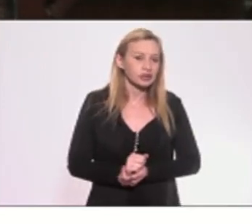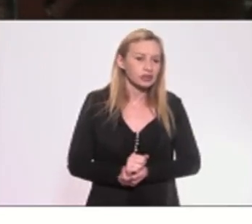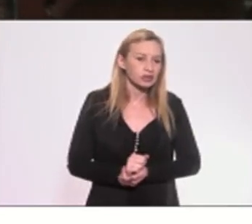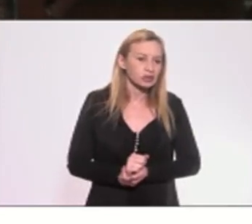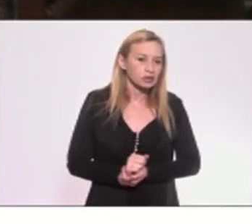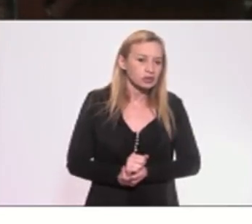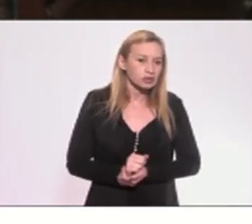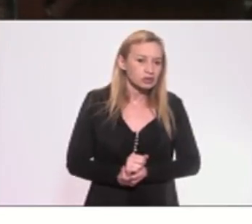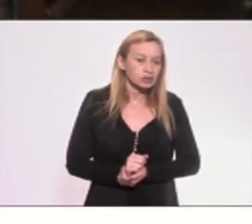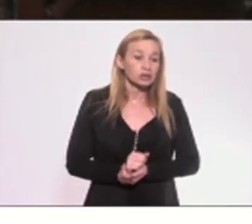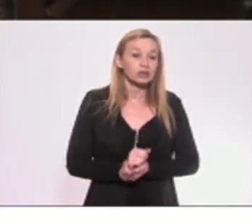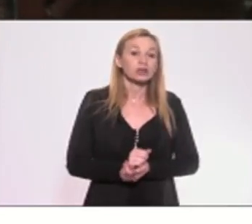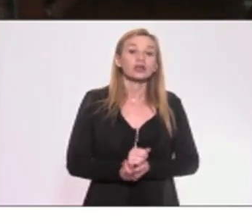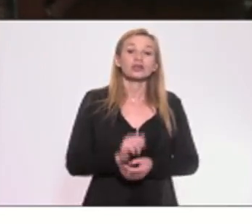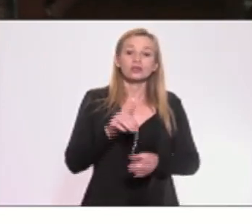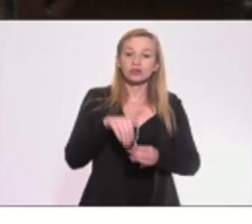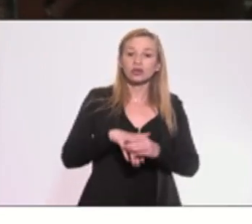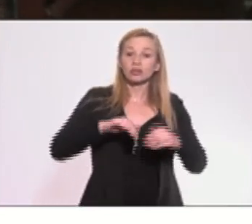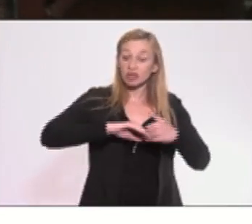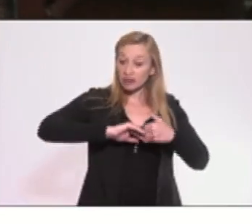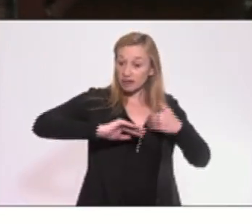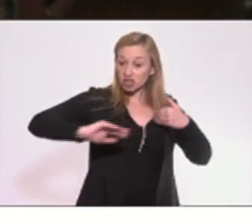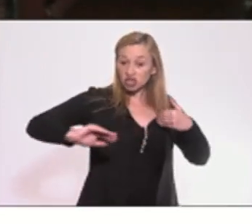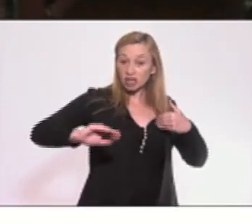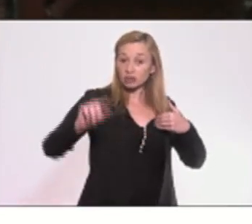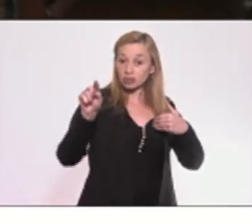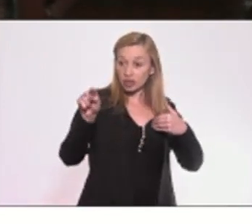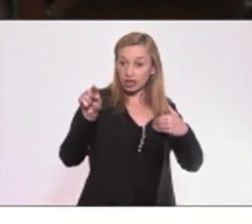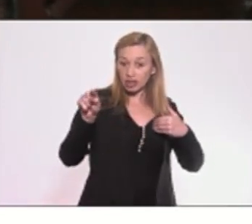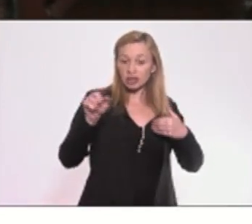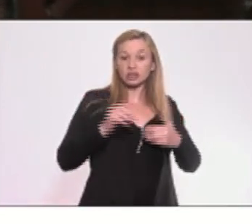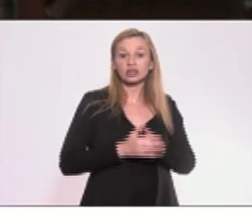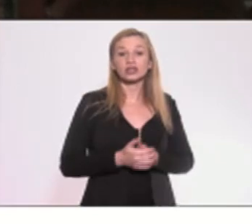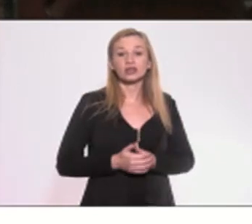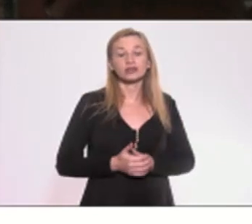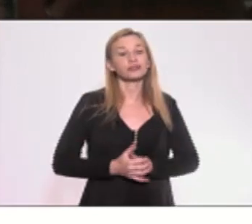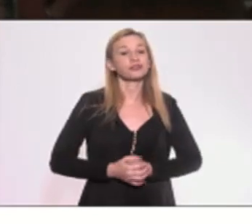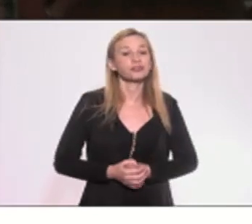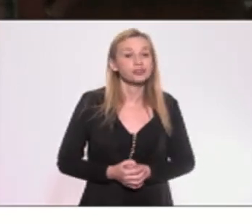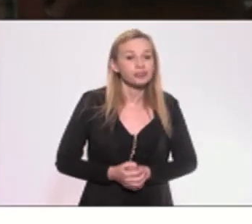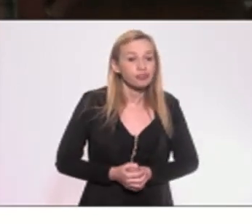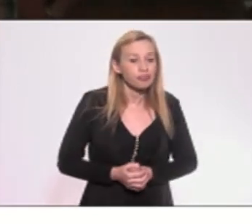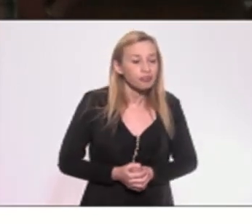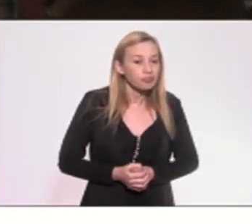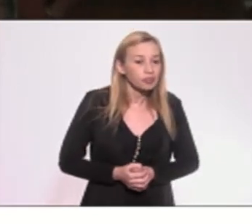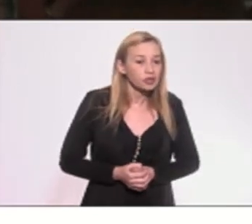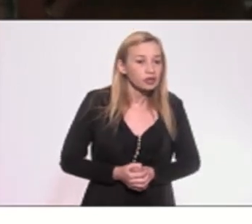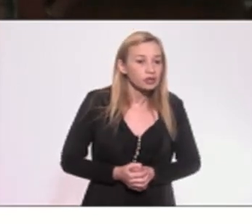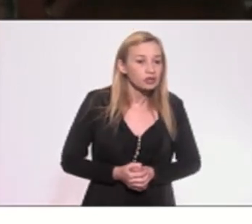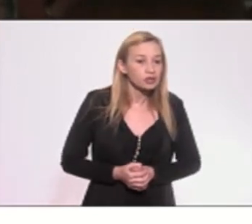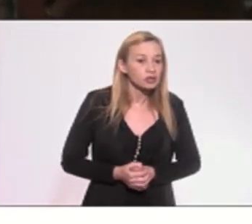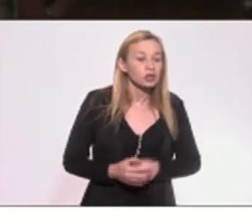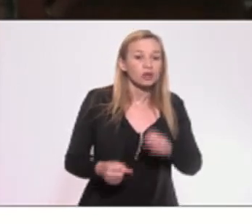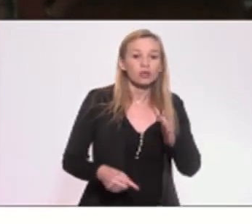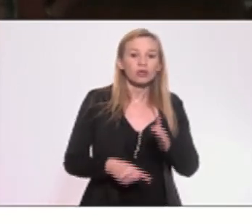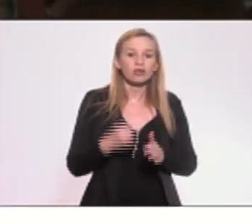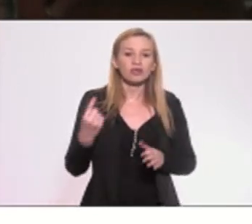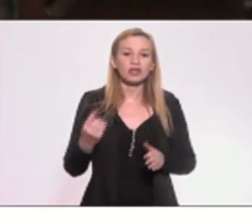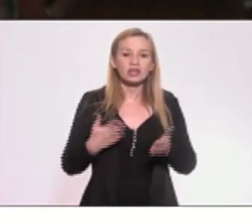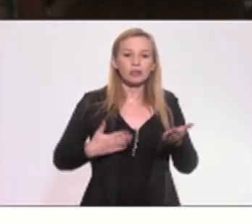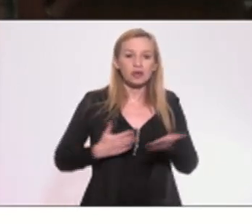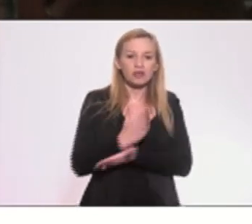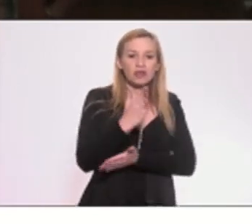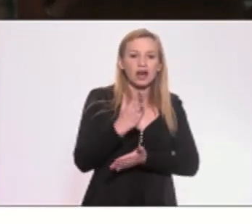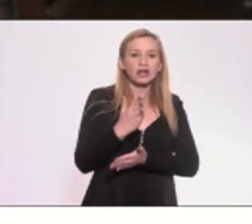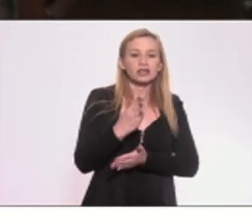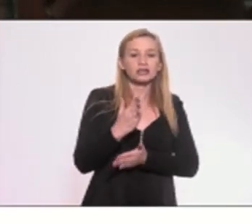se mantenha afastado os deputados, que inclusive acho agora que uma vez aprovado nesse plenário, se assim